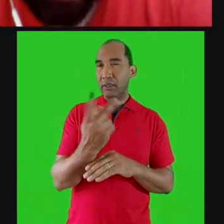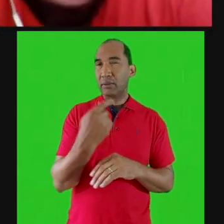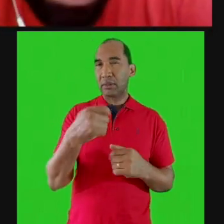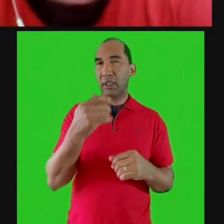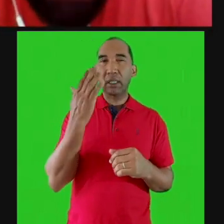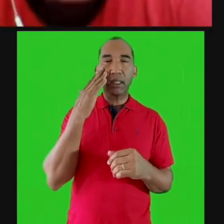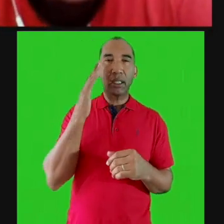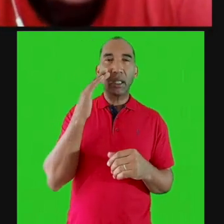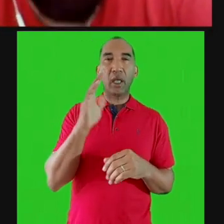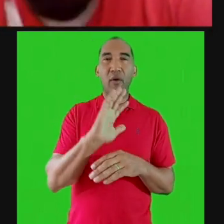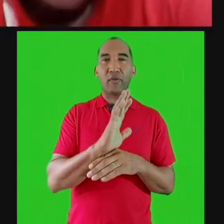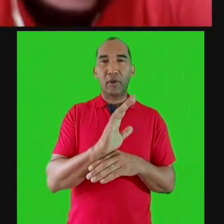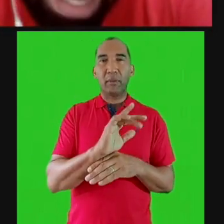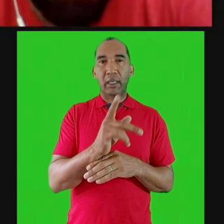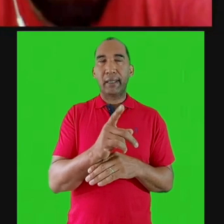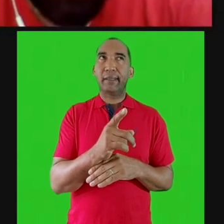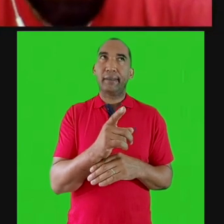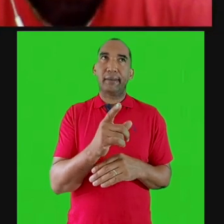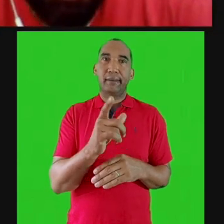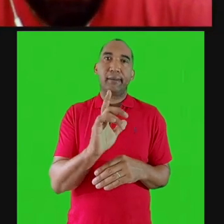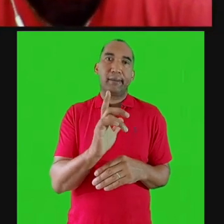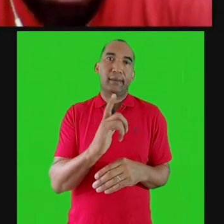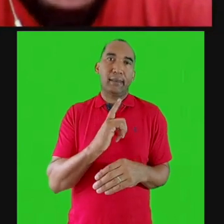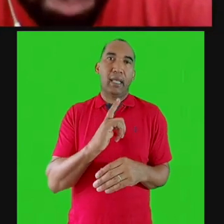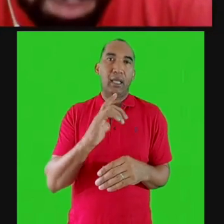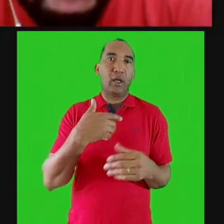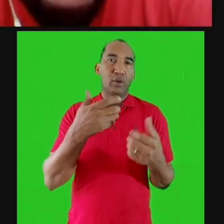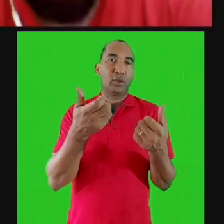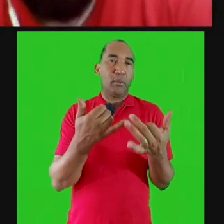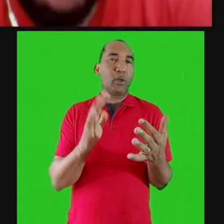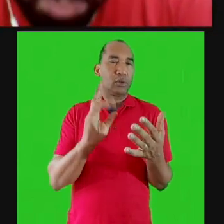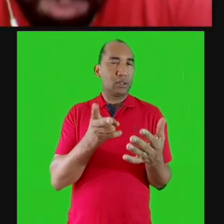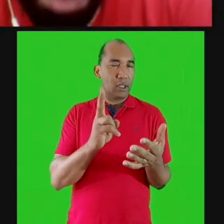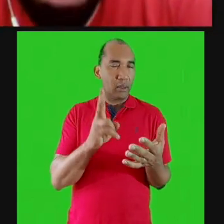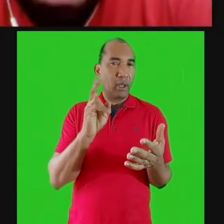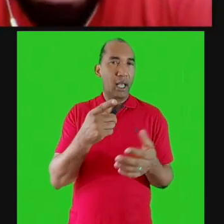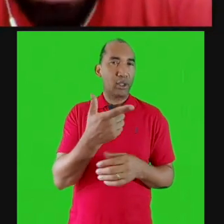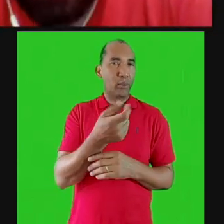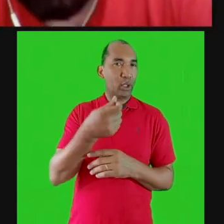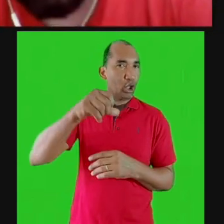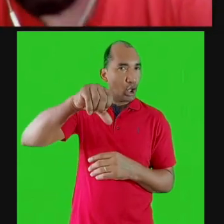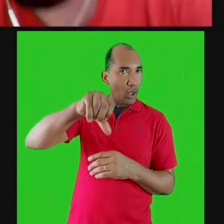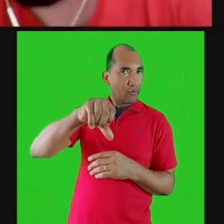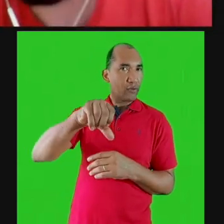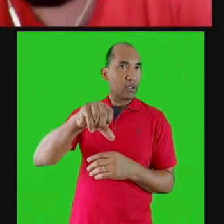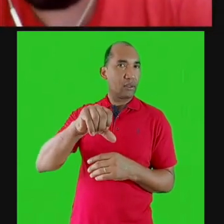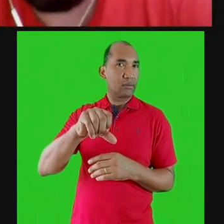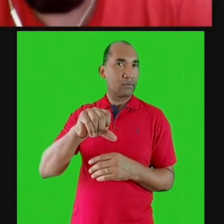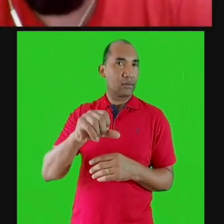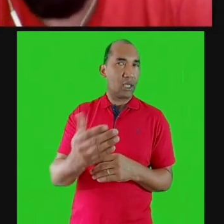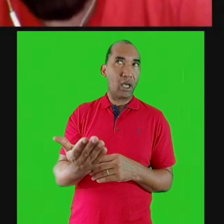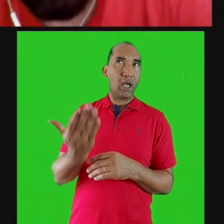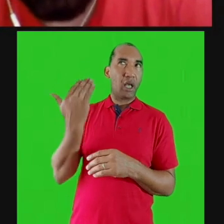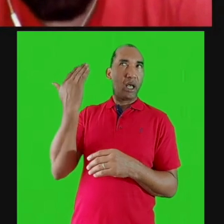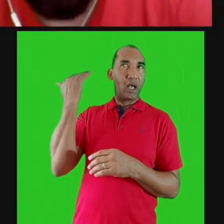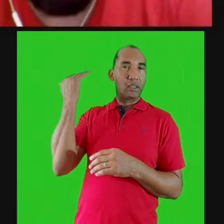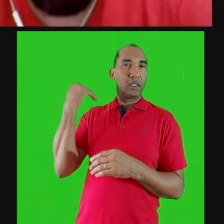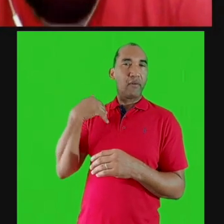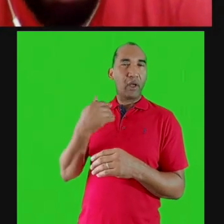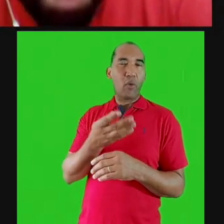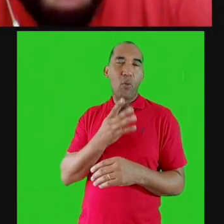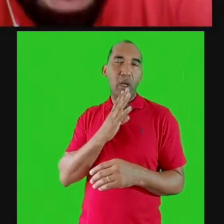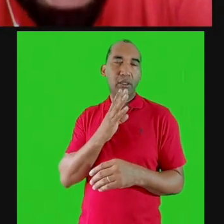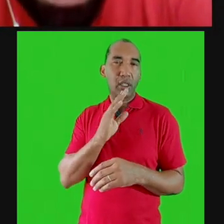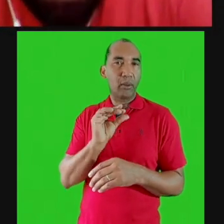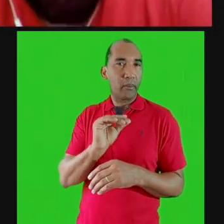esse momento que a gente está vendo hoje, é um filme datado. Assim, eu sempre gosto muito de dizer sobre esse filme, que é um filme de 2009, que naquele momento a gente ainda estava começando a conhecer